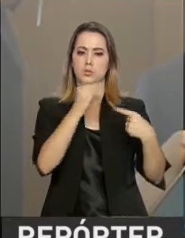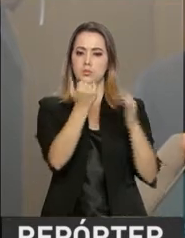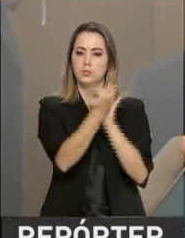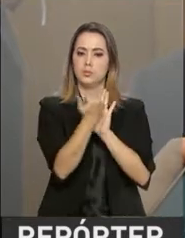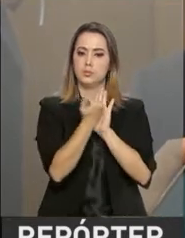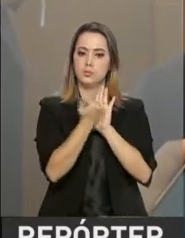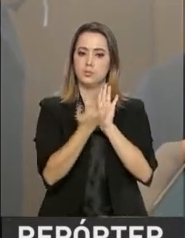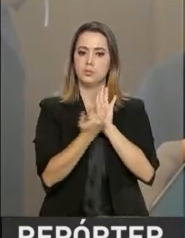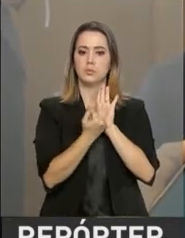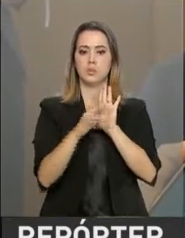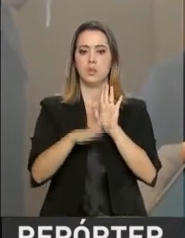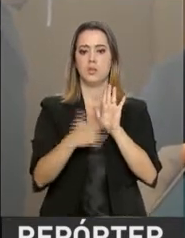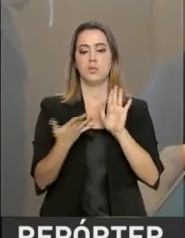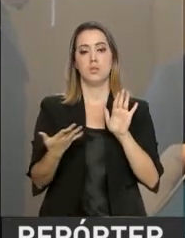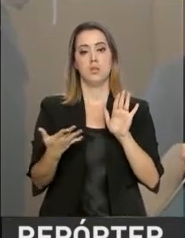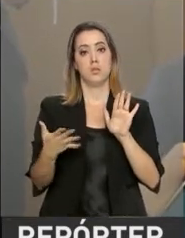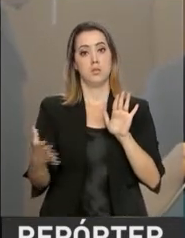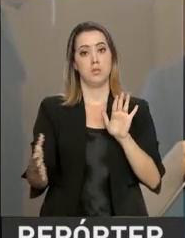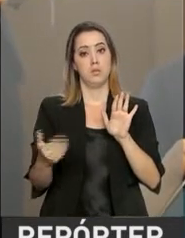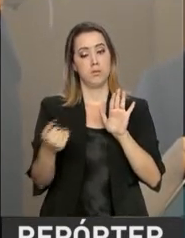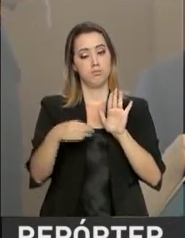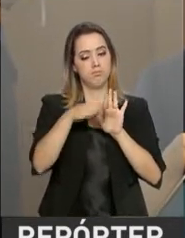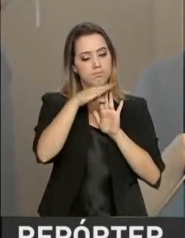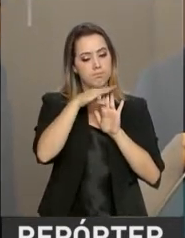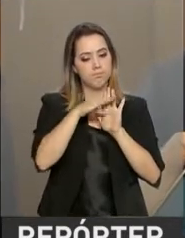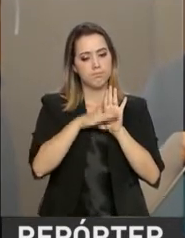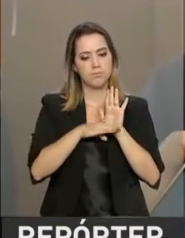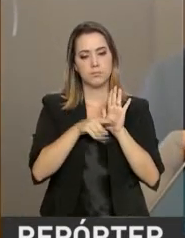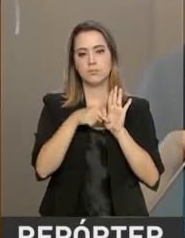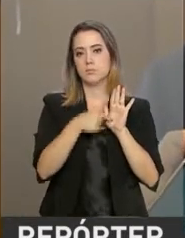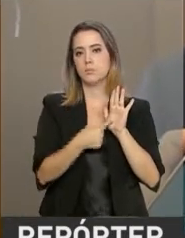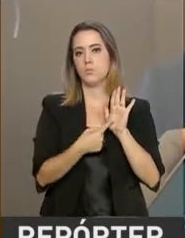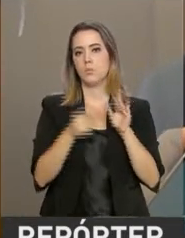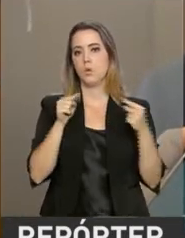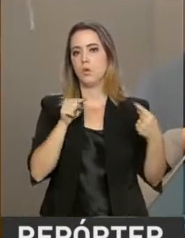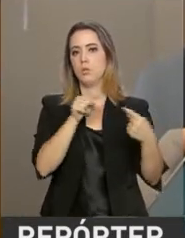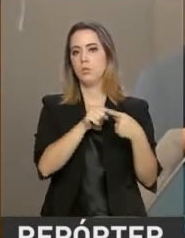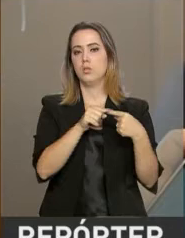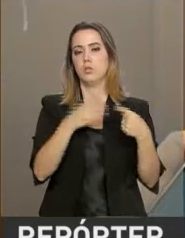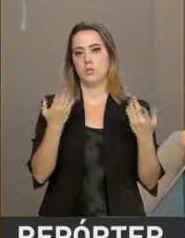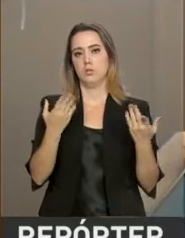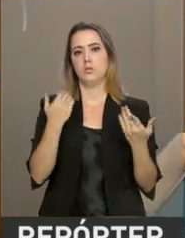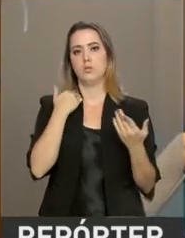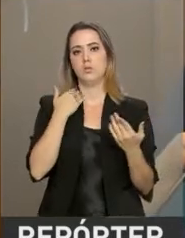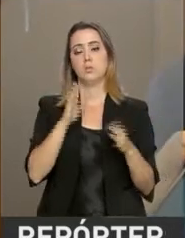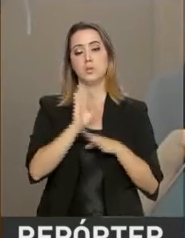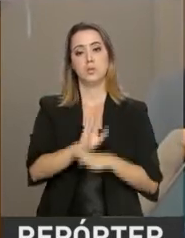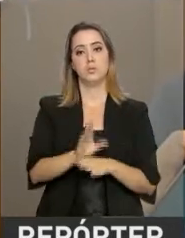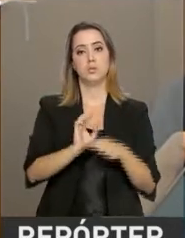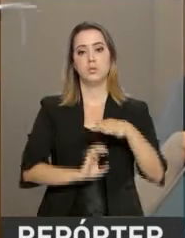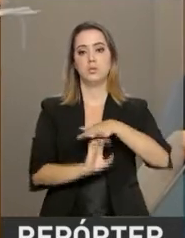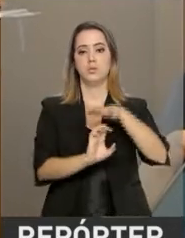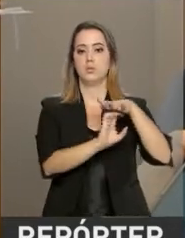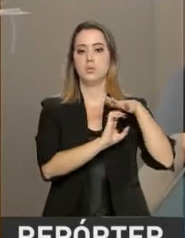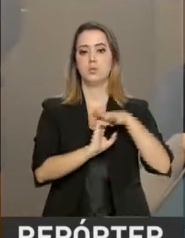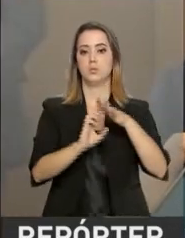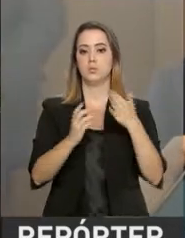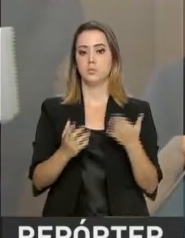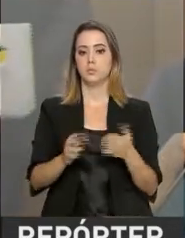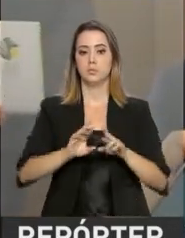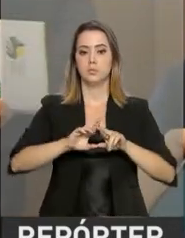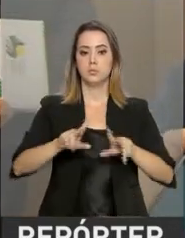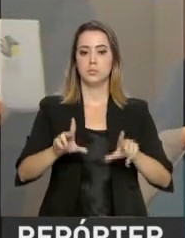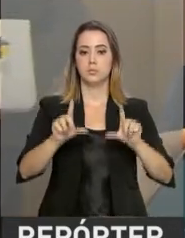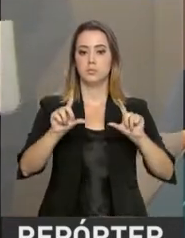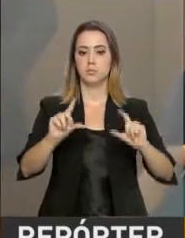é materializar o foco prioritário do banco que é o apoio à pequena e média empresa micro pequena e média empresa